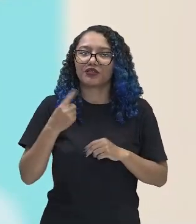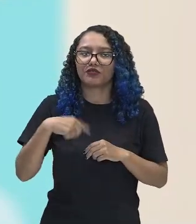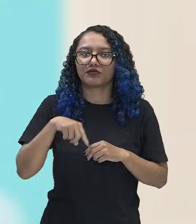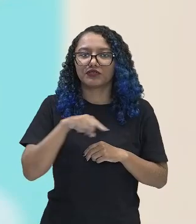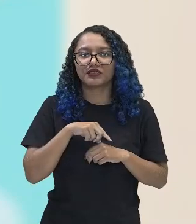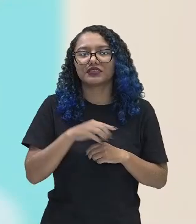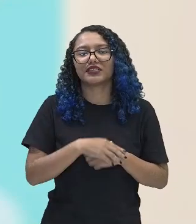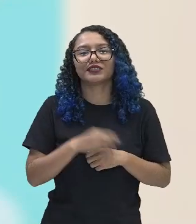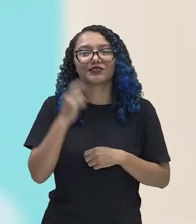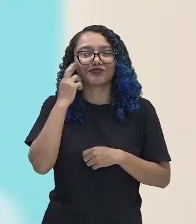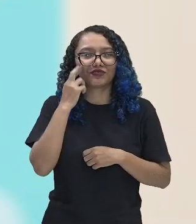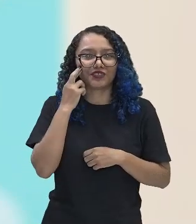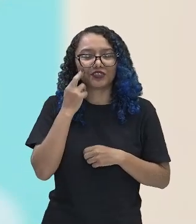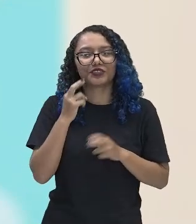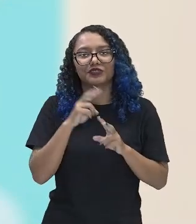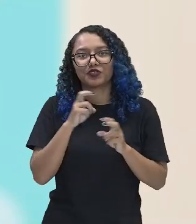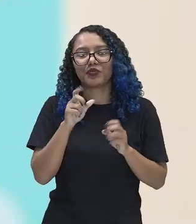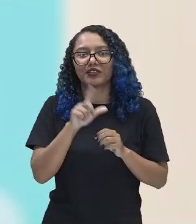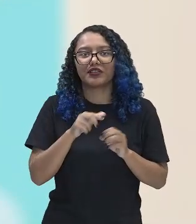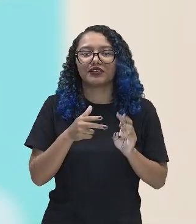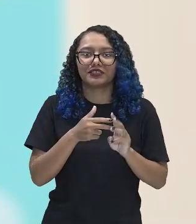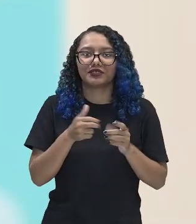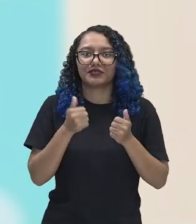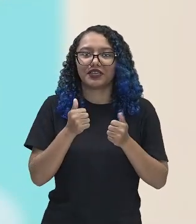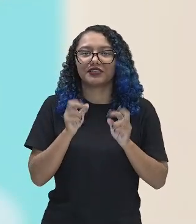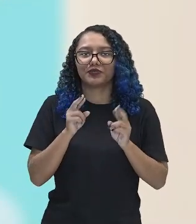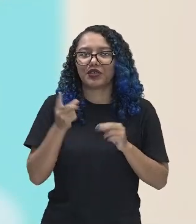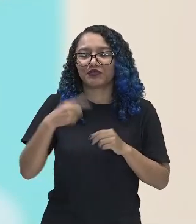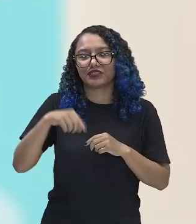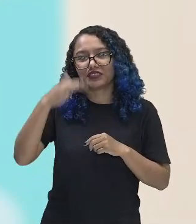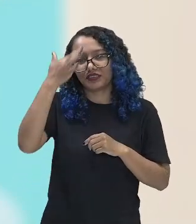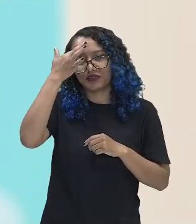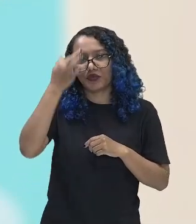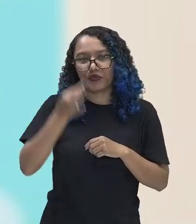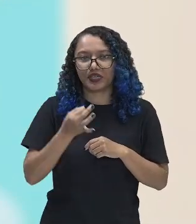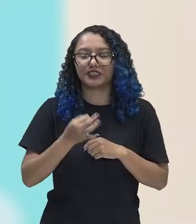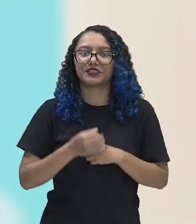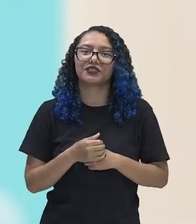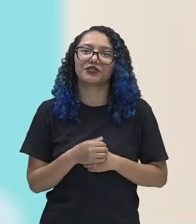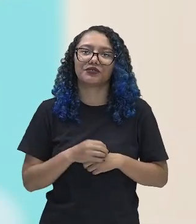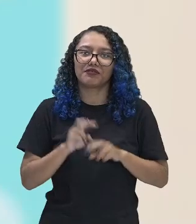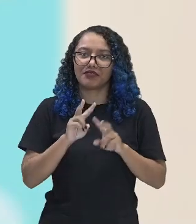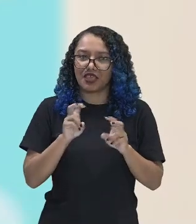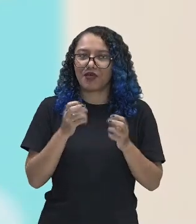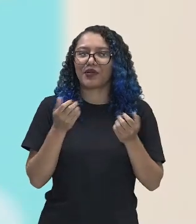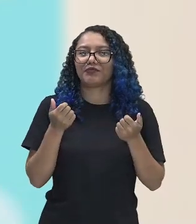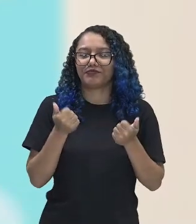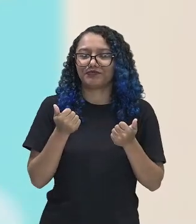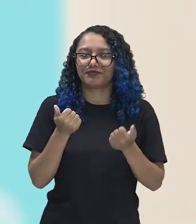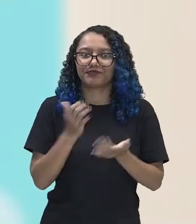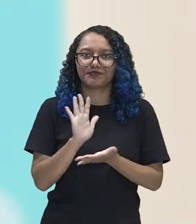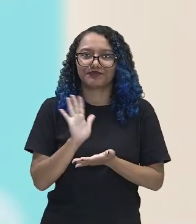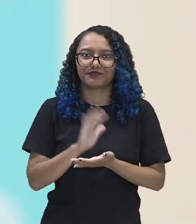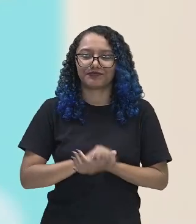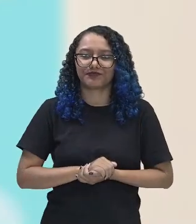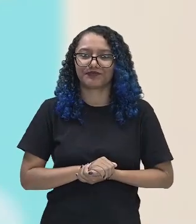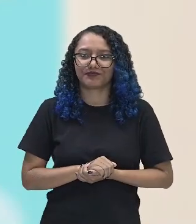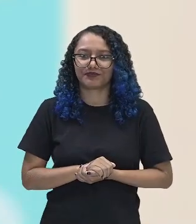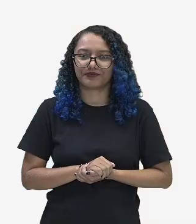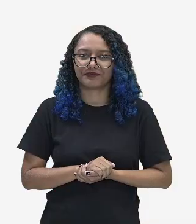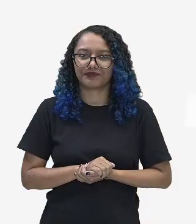aí uma reflexão a respeito da literatura indígena e espero que vocês tenham entendido um pouquinho da literatura indígena e eu fico por aqui.